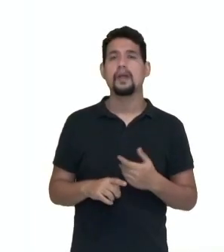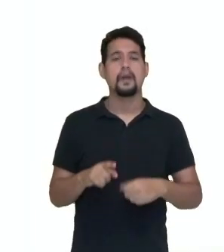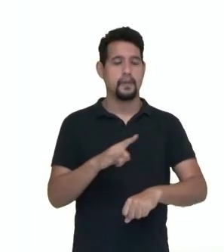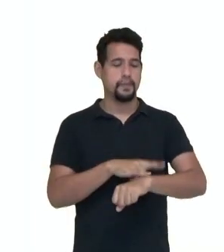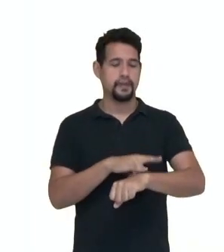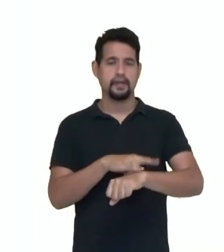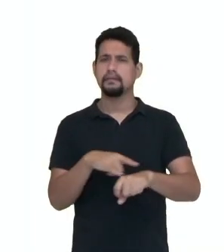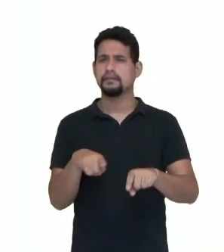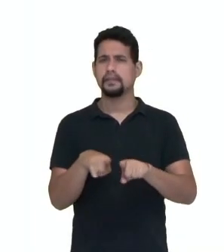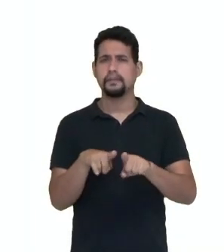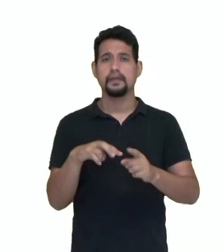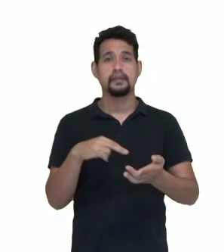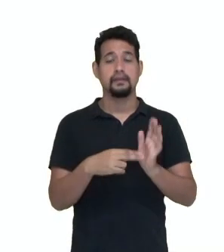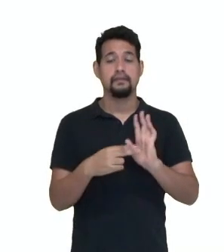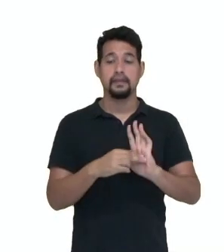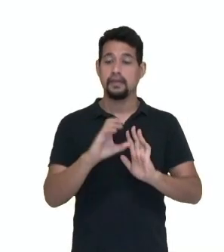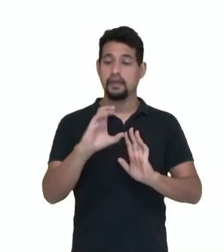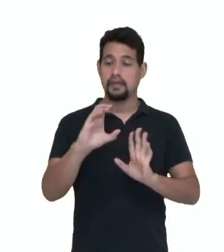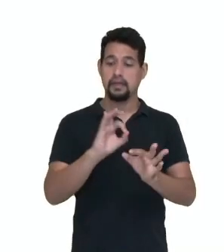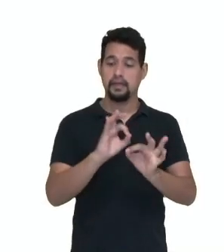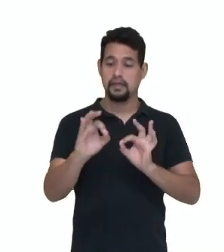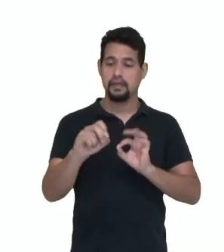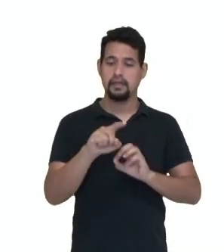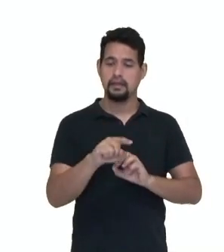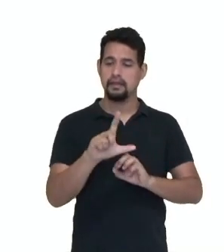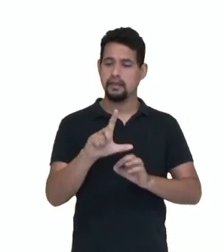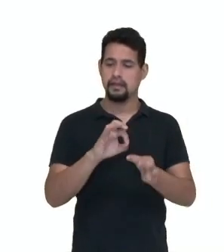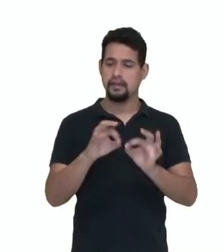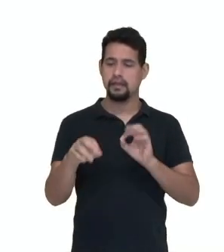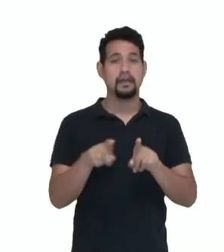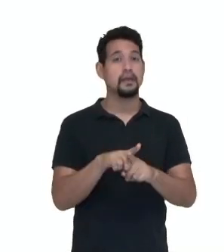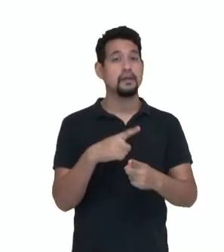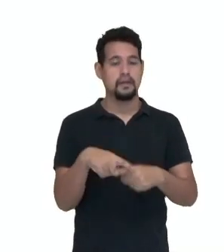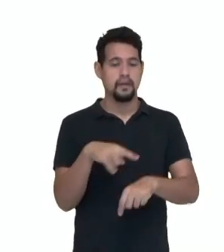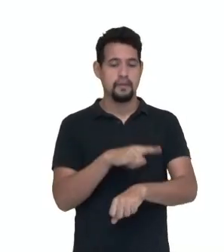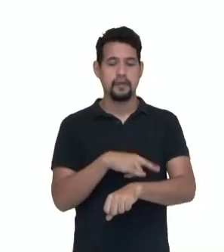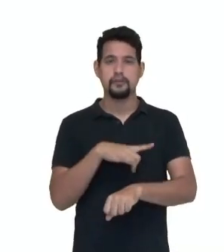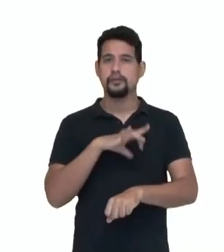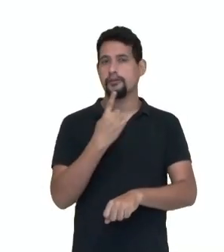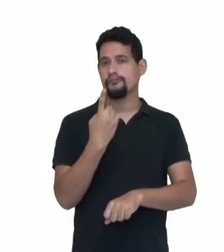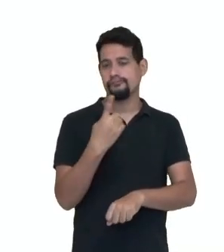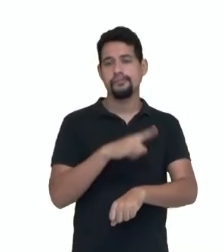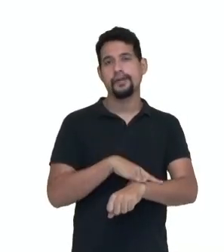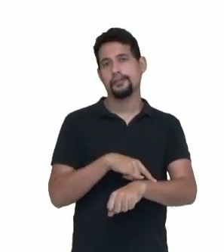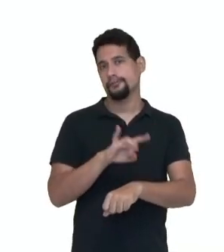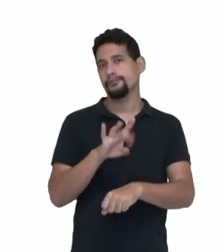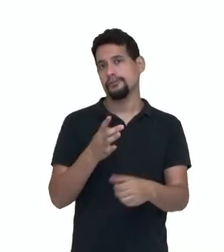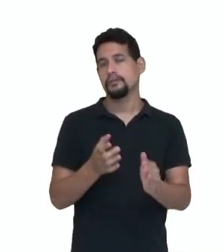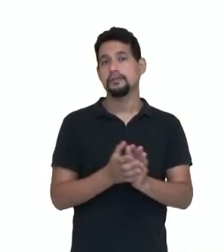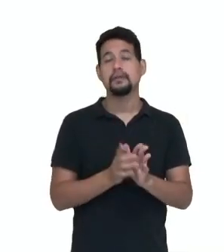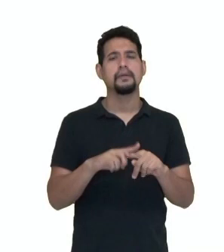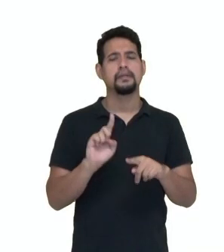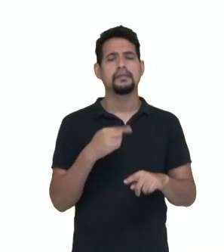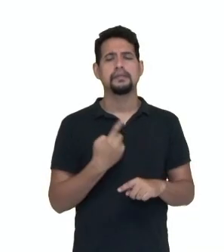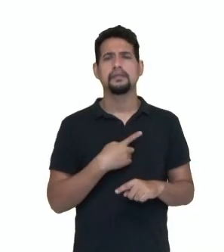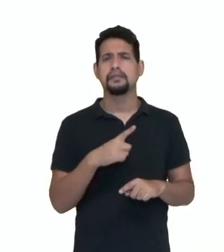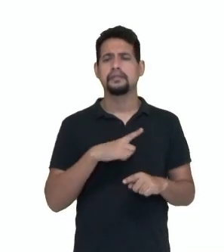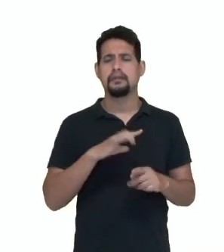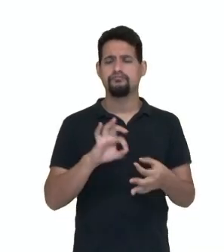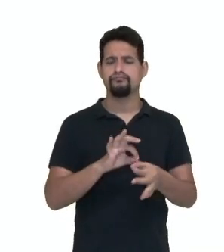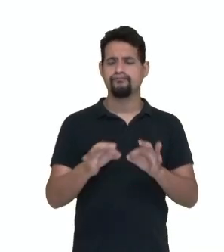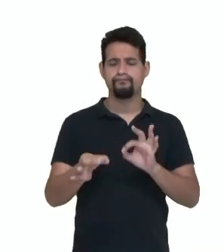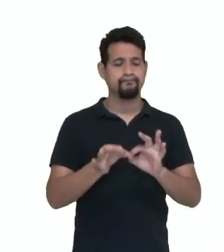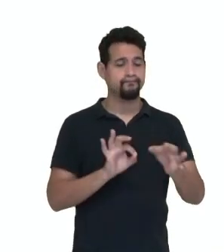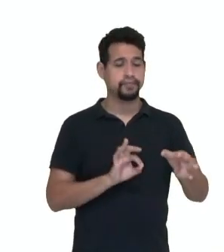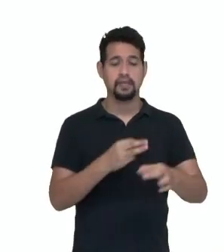banheiro também vai ser o comprimento vezes largura. Por quê? Porque o banheiro, se a gente observar, só tem um banheiro nessa planta, né? E a gente tem ali as medidas dele,